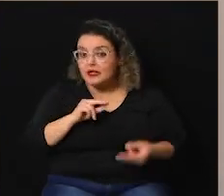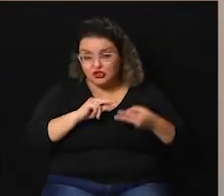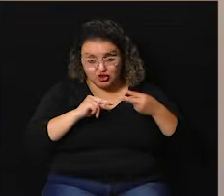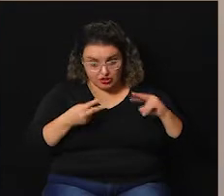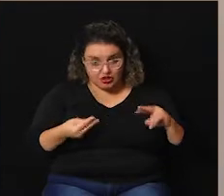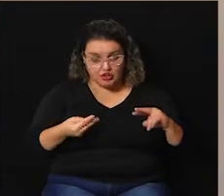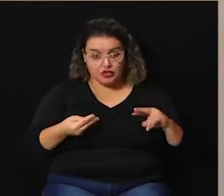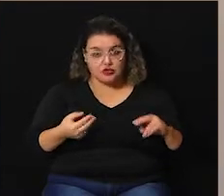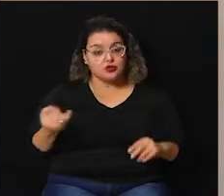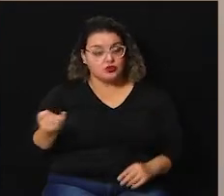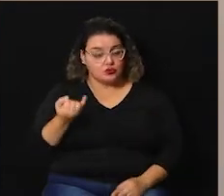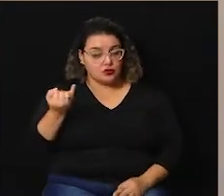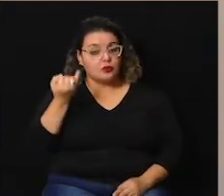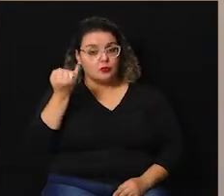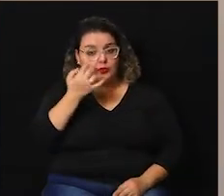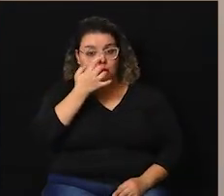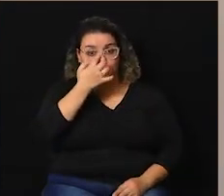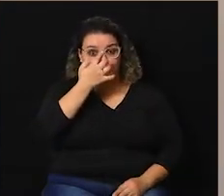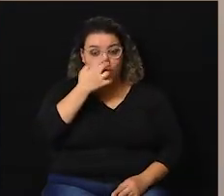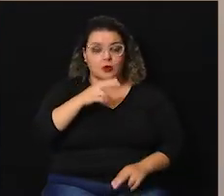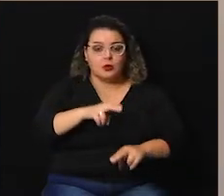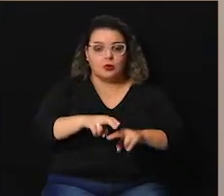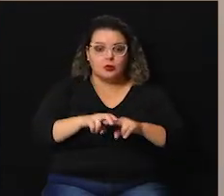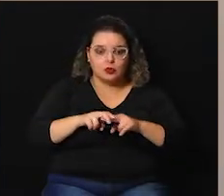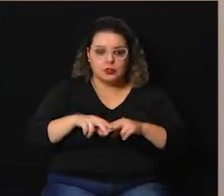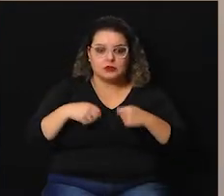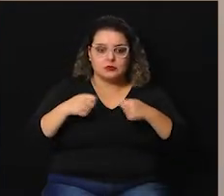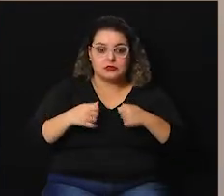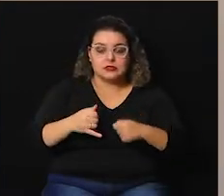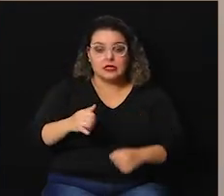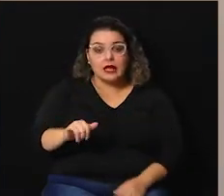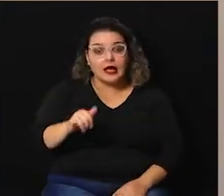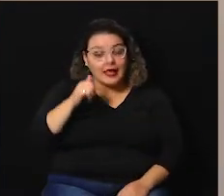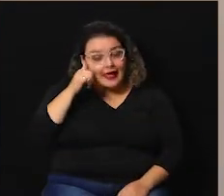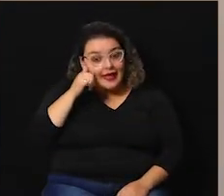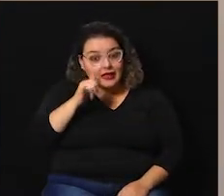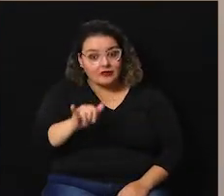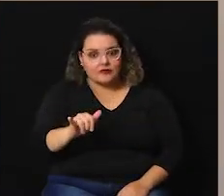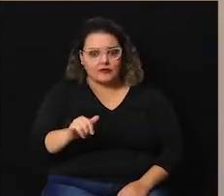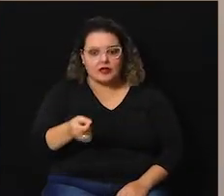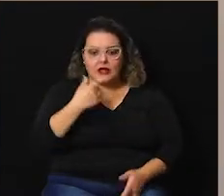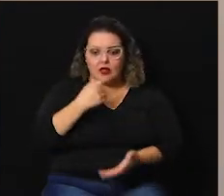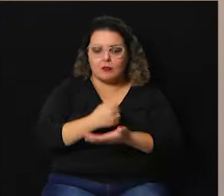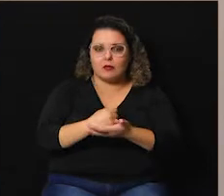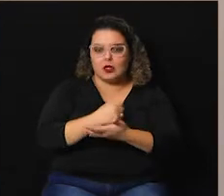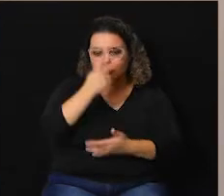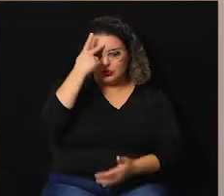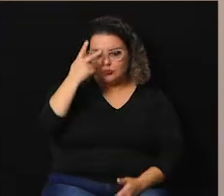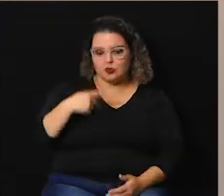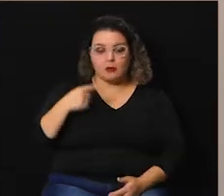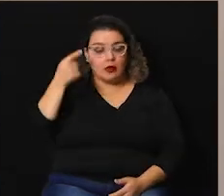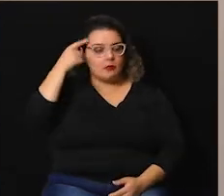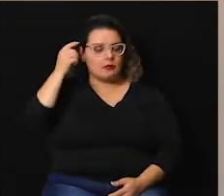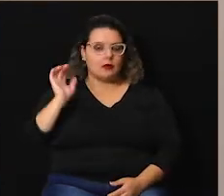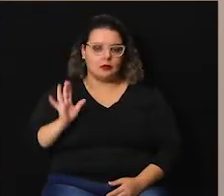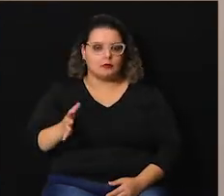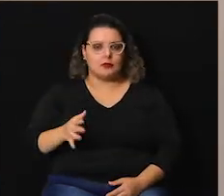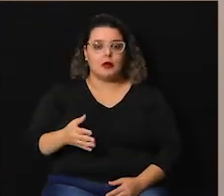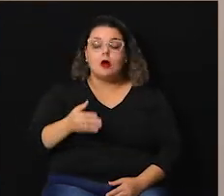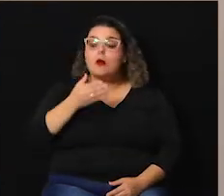isso é muito importante, por isso que se deve evitar a automedicação. Remédios para homens é um tipo de